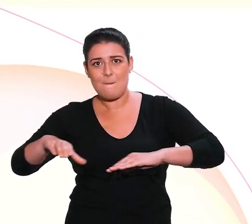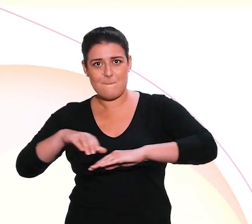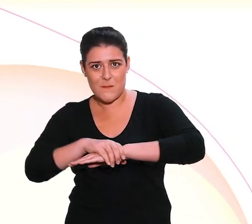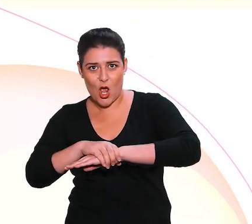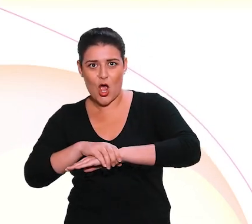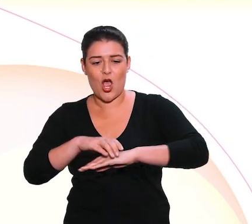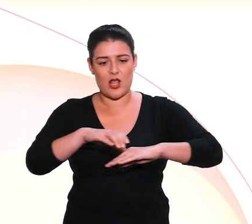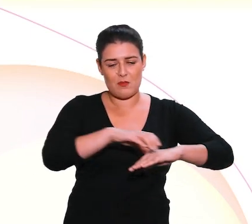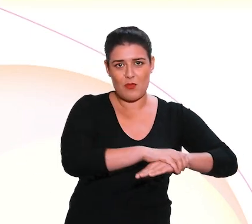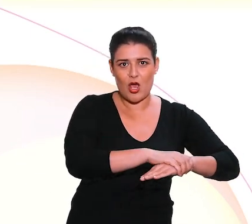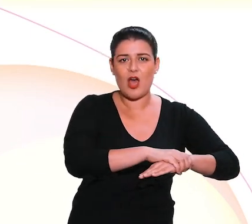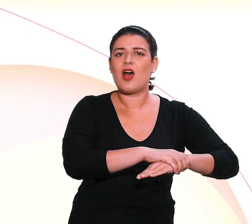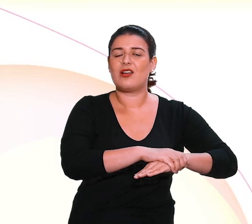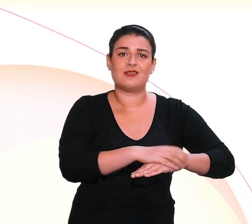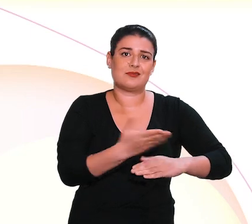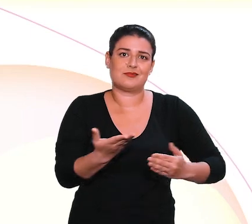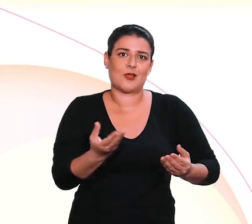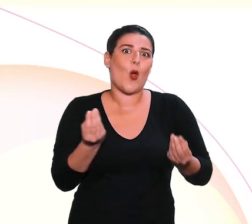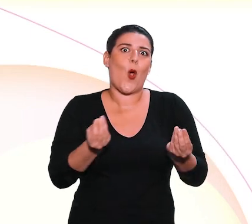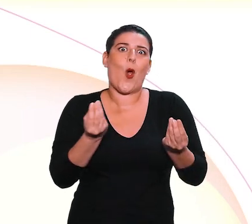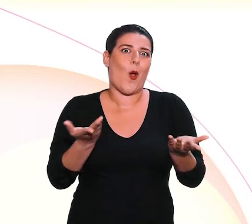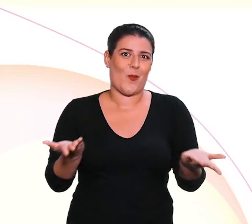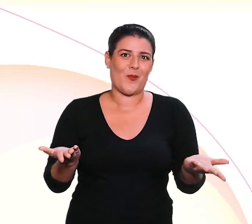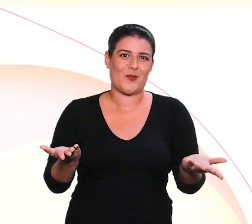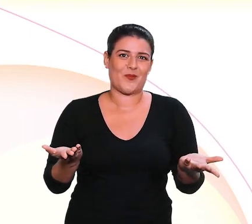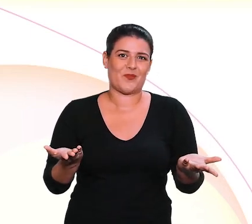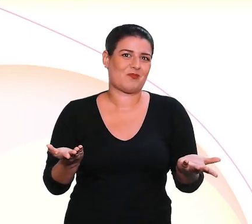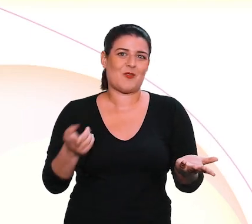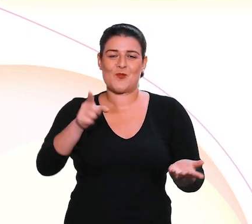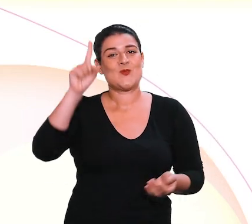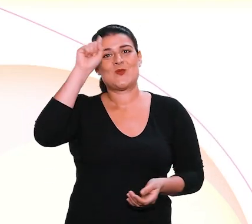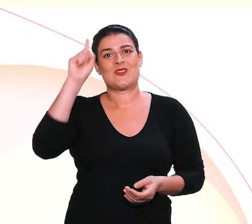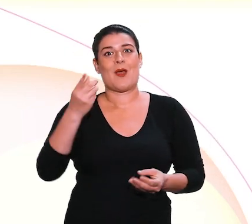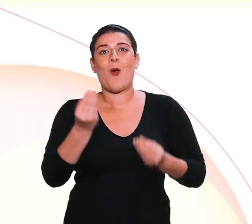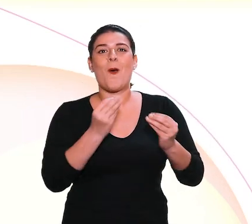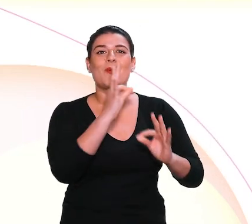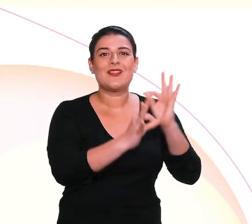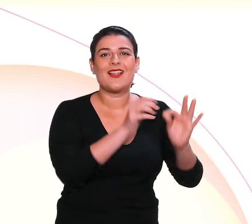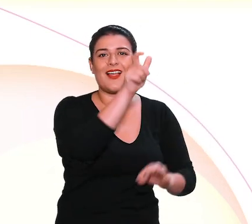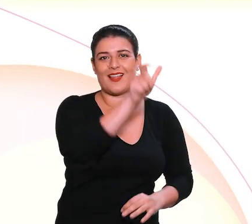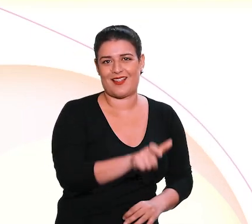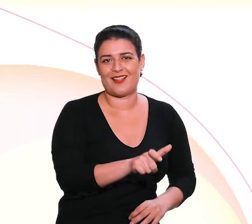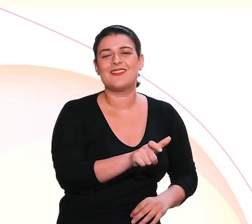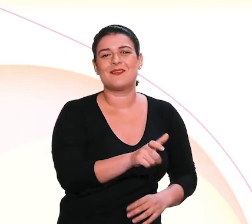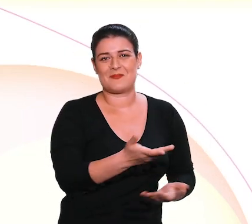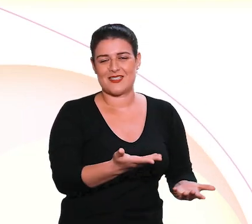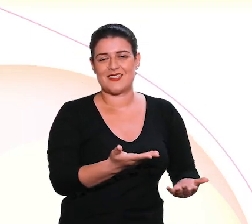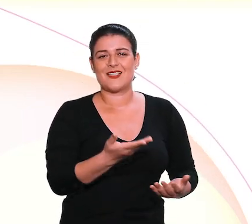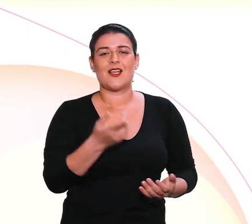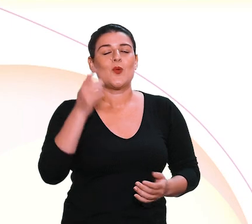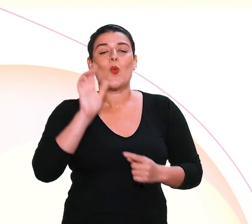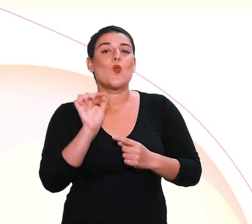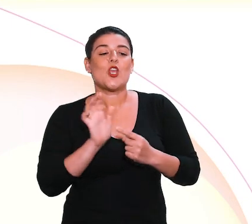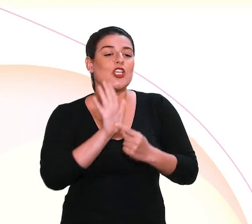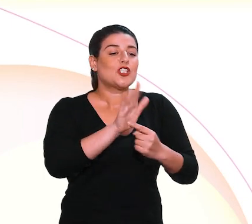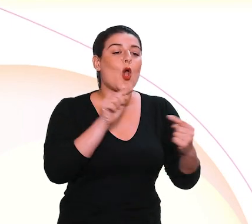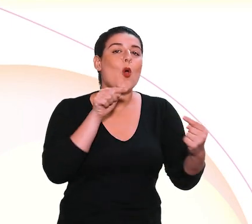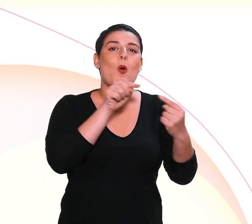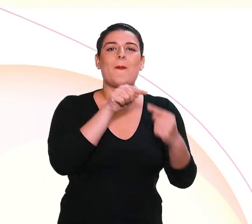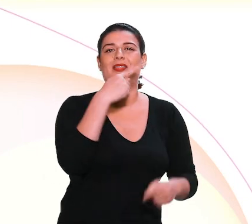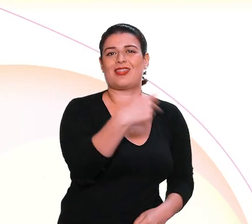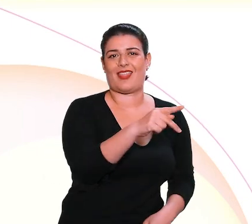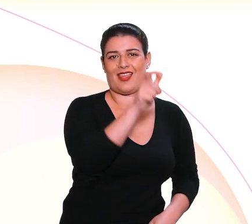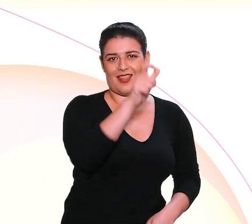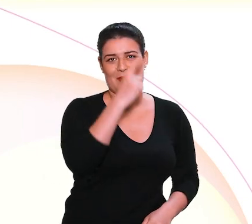isquiática quadrilátera, bom, você não vai saber atender esse paciente, você não vai saber o que recomendar para ele,